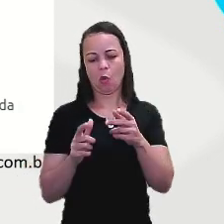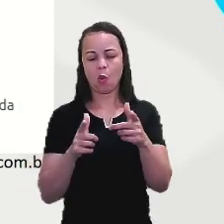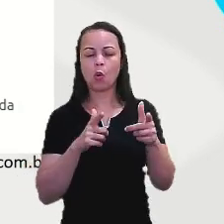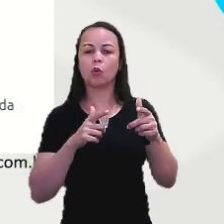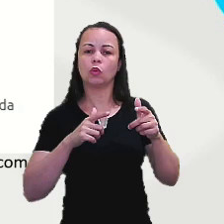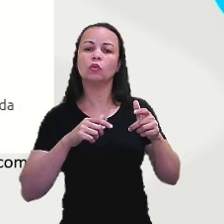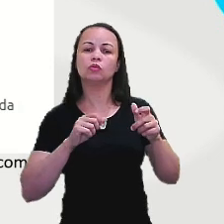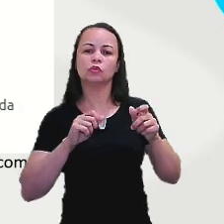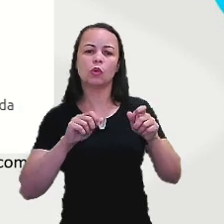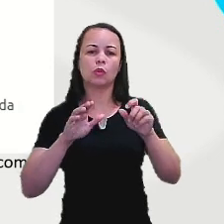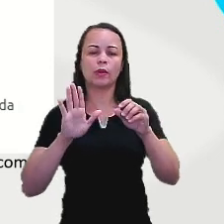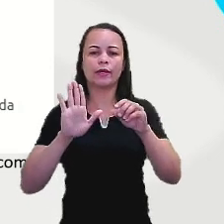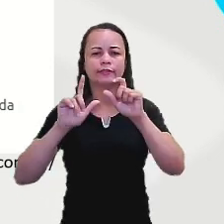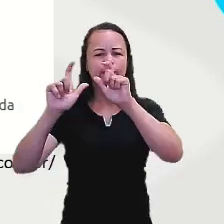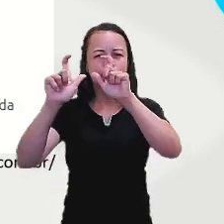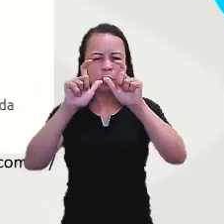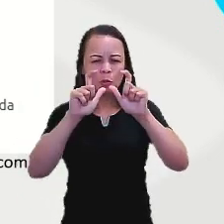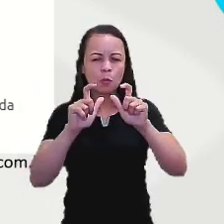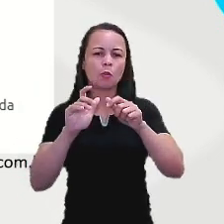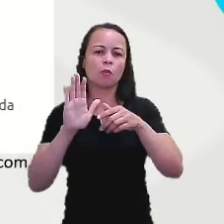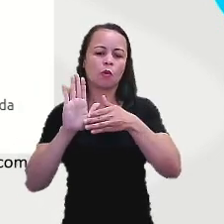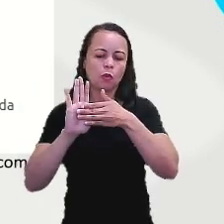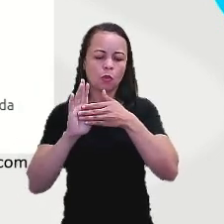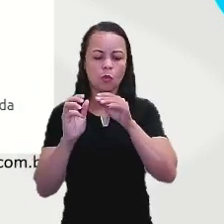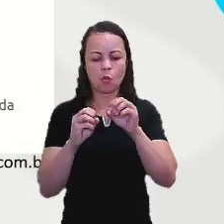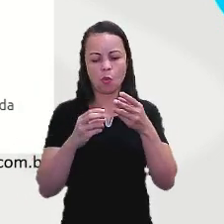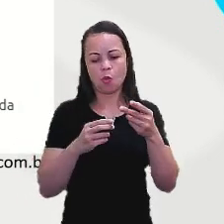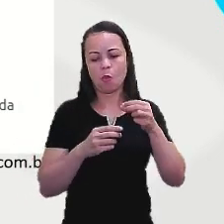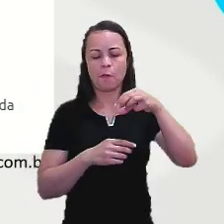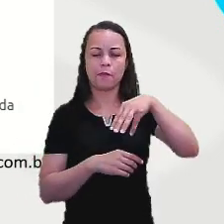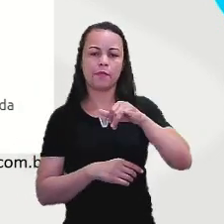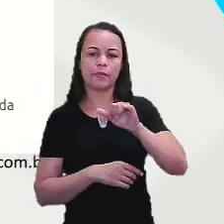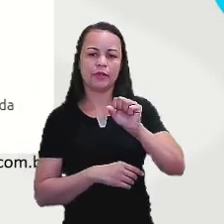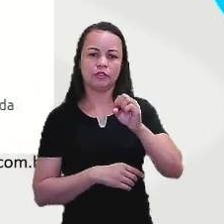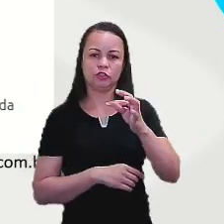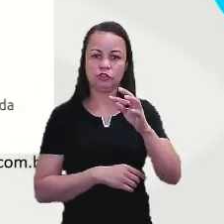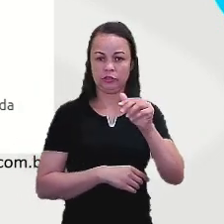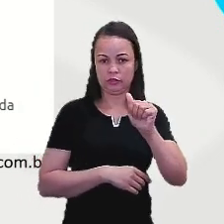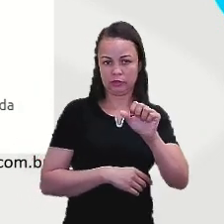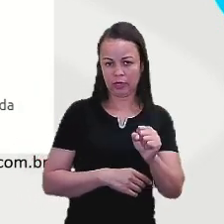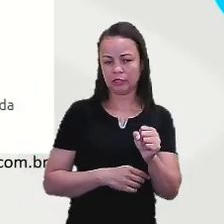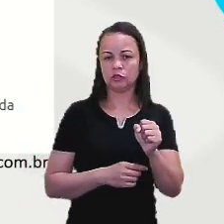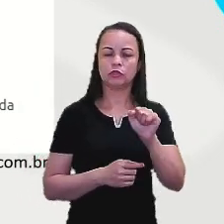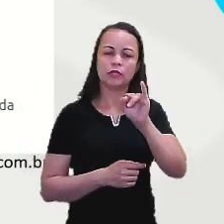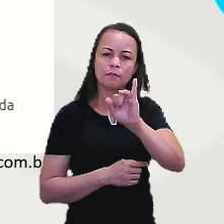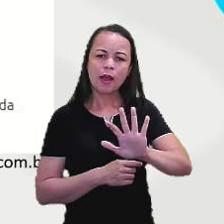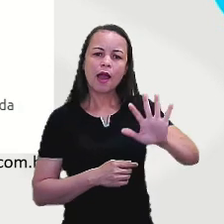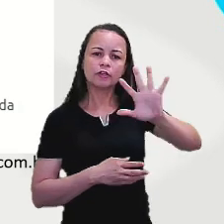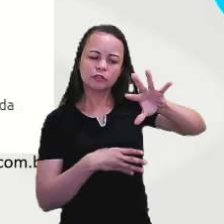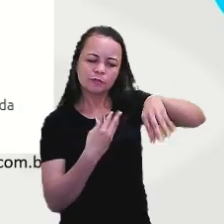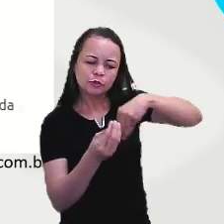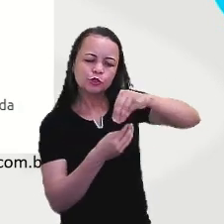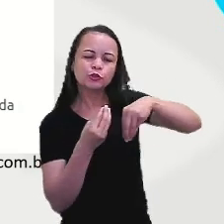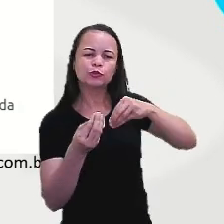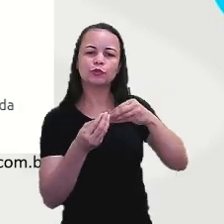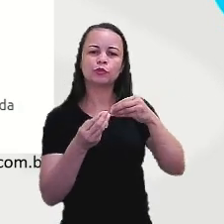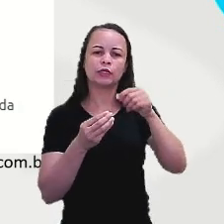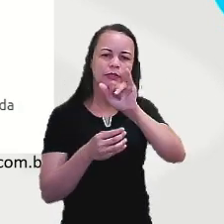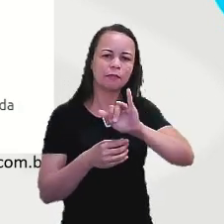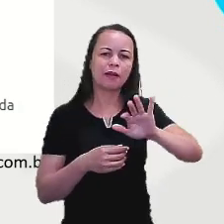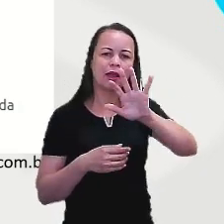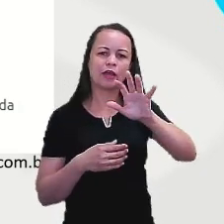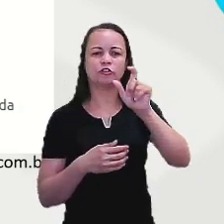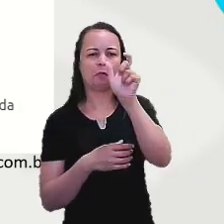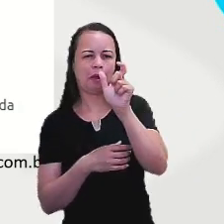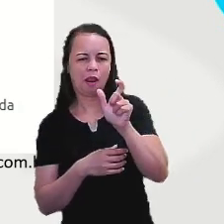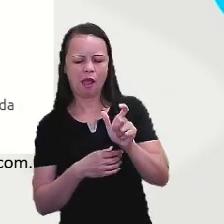também uma linguagem mista, onde mistura-se aí as palavras, as imagens, os símbolos. Então, temos aqui outro